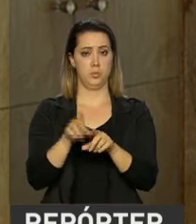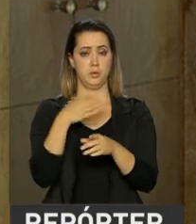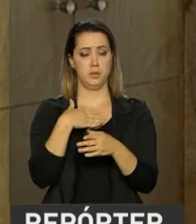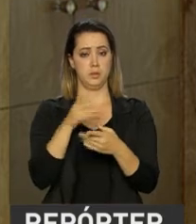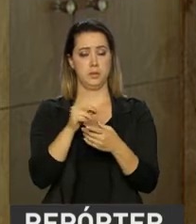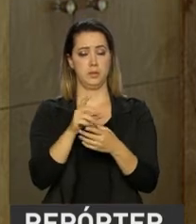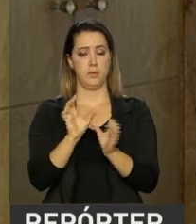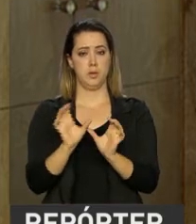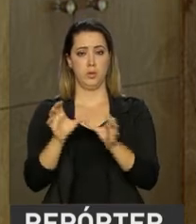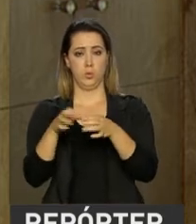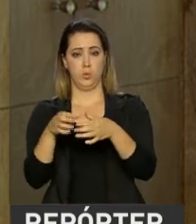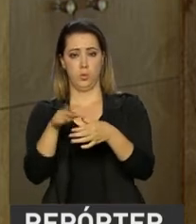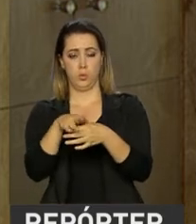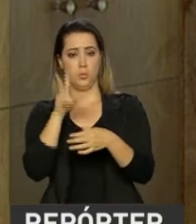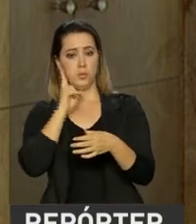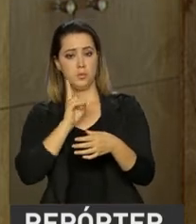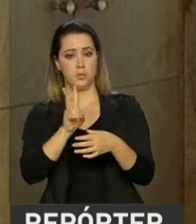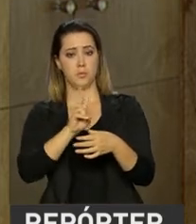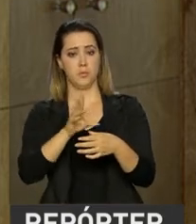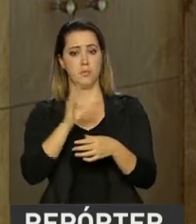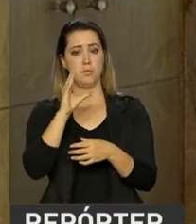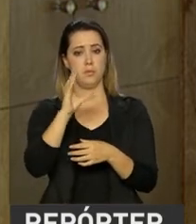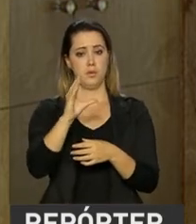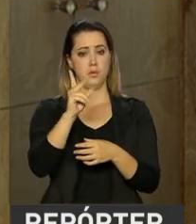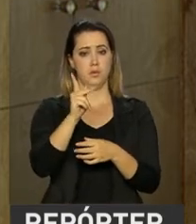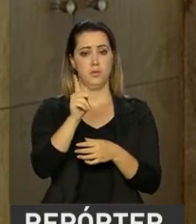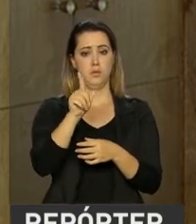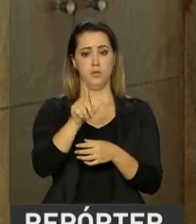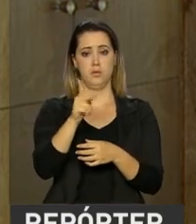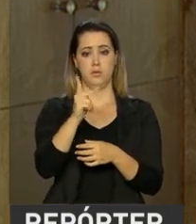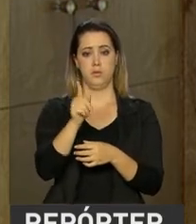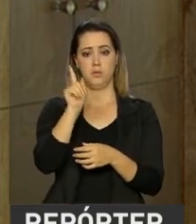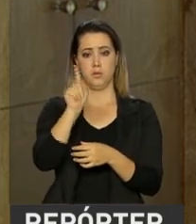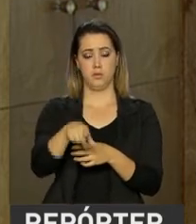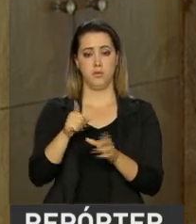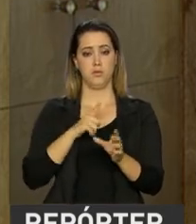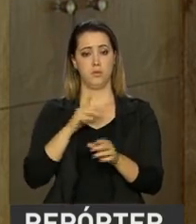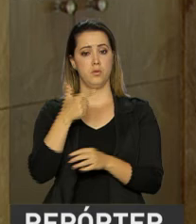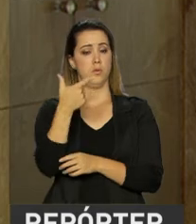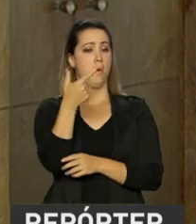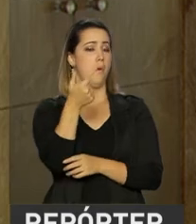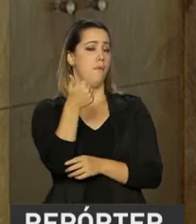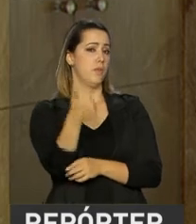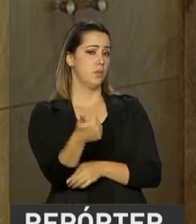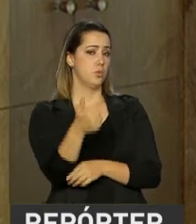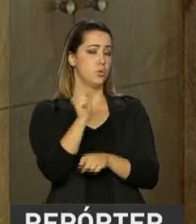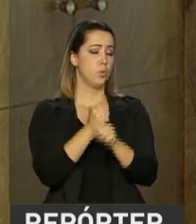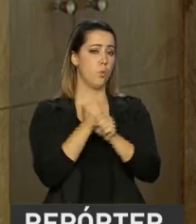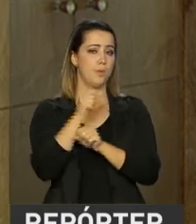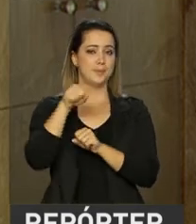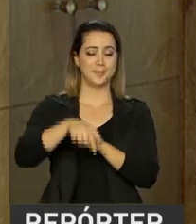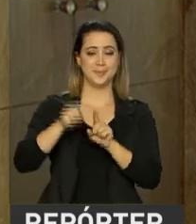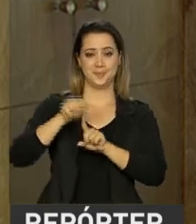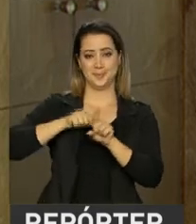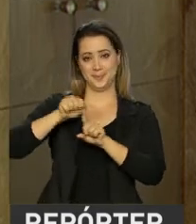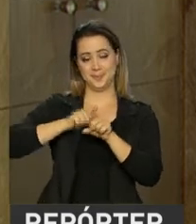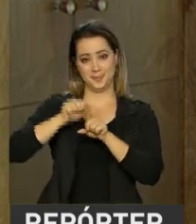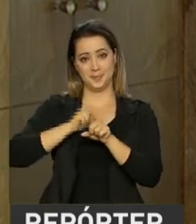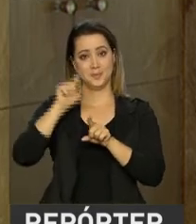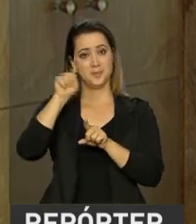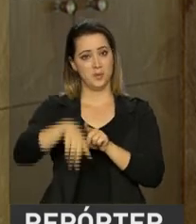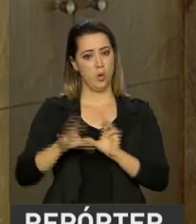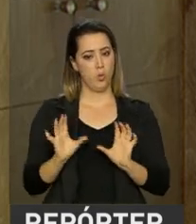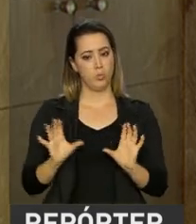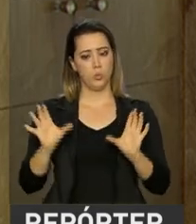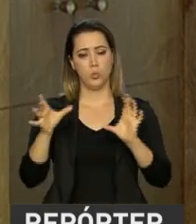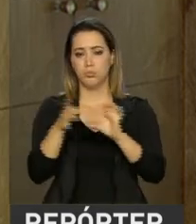observadores da cplp vi o cara ela completou 21 anos neste mês é um fórum multilateral